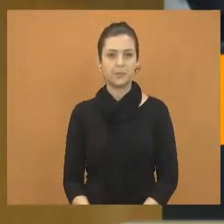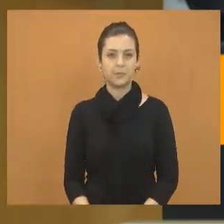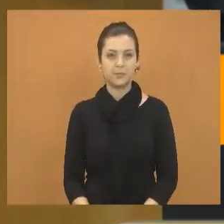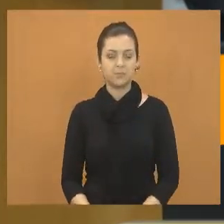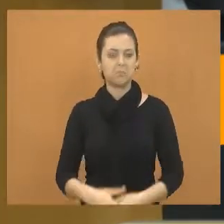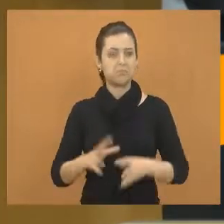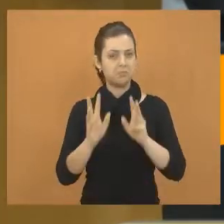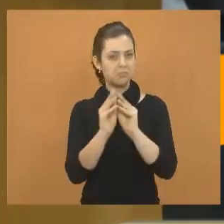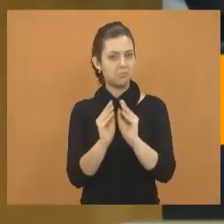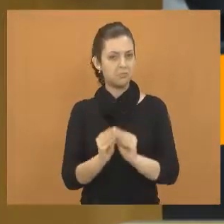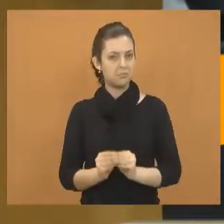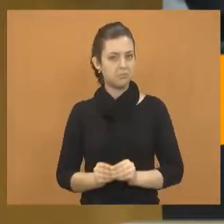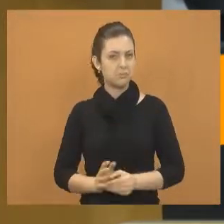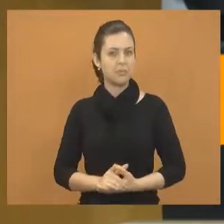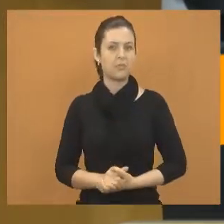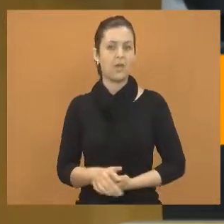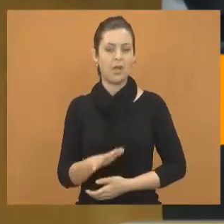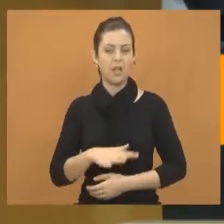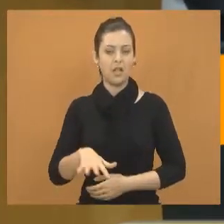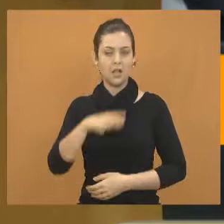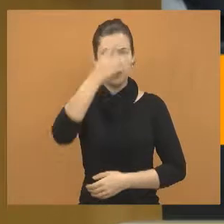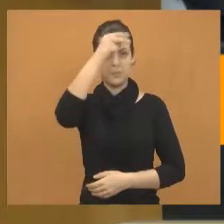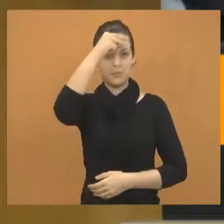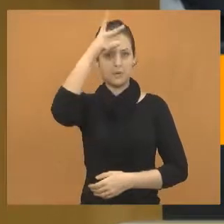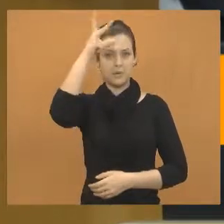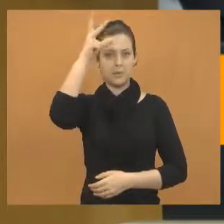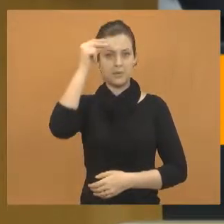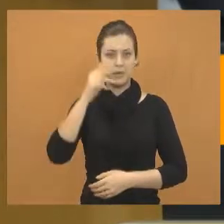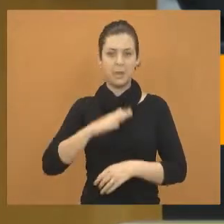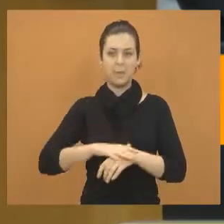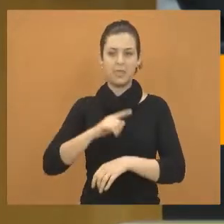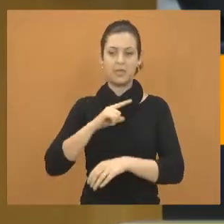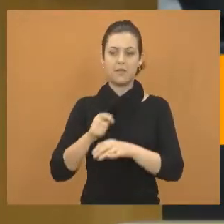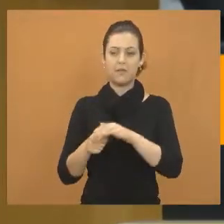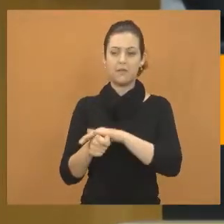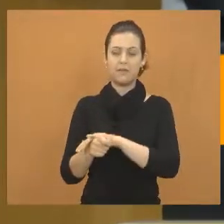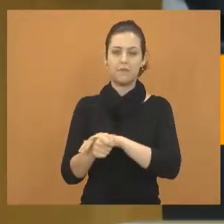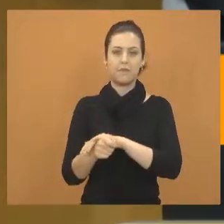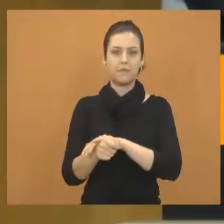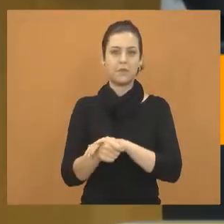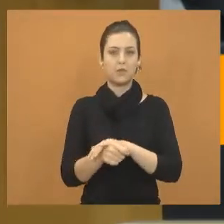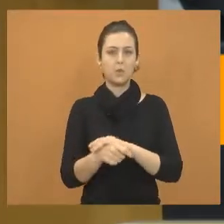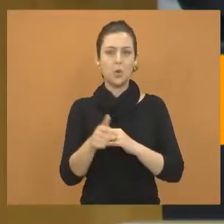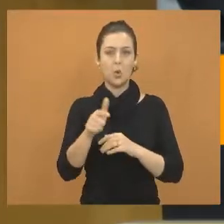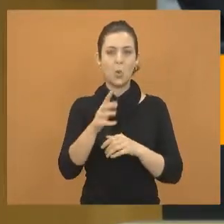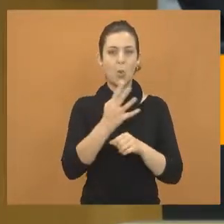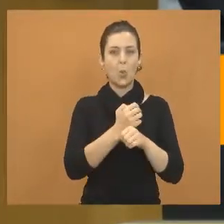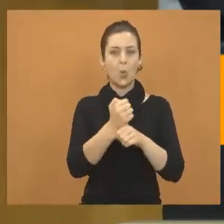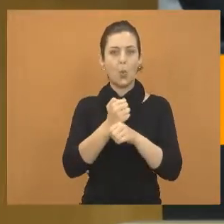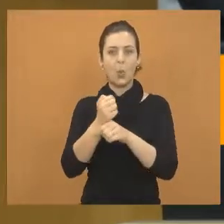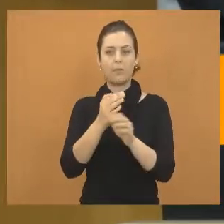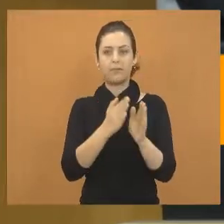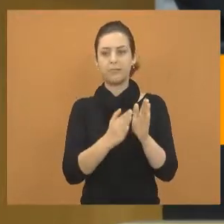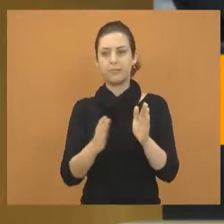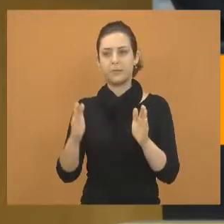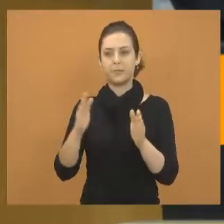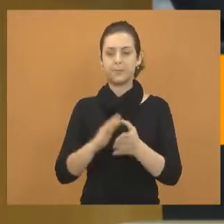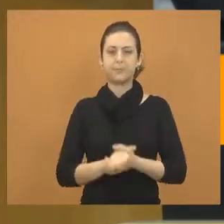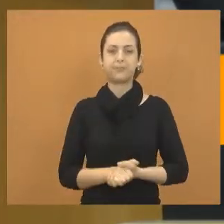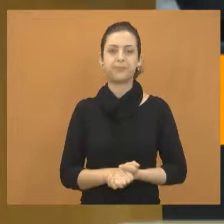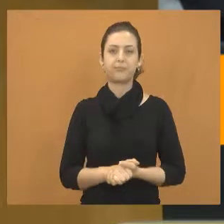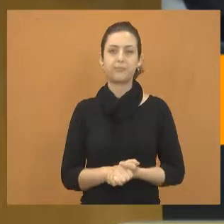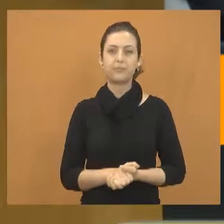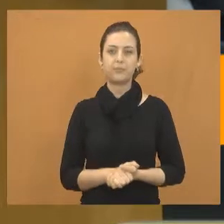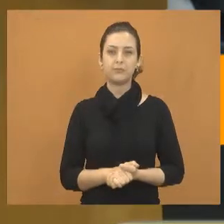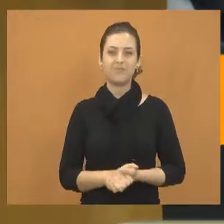Ou seja, é a área da prefeitura que mais terá investimentos nos próximos 4 anos. Quanto à